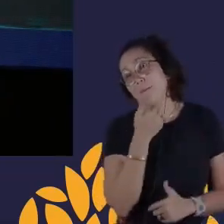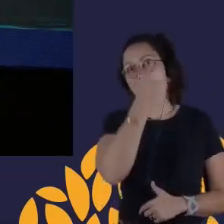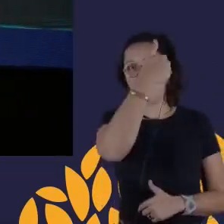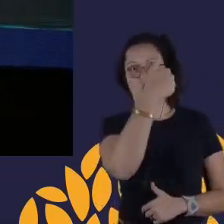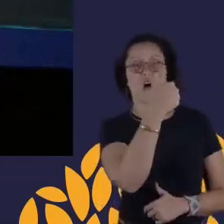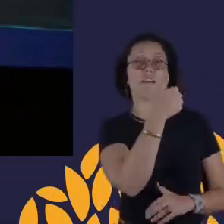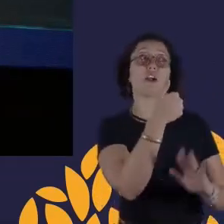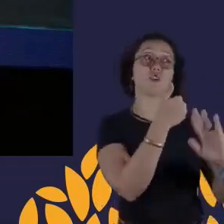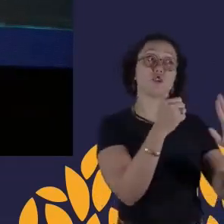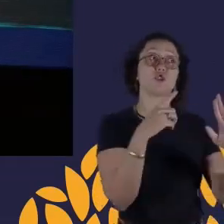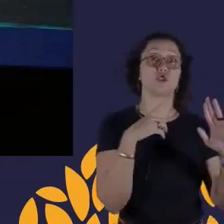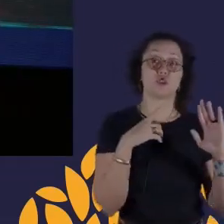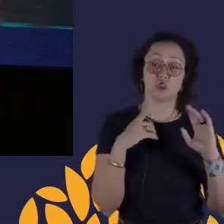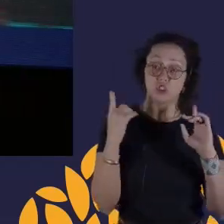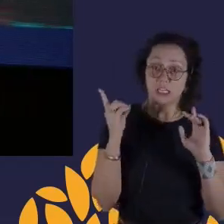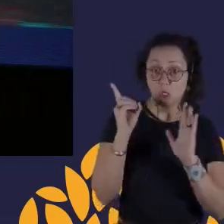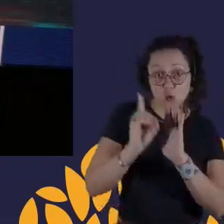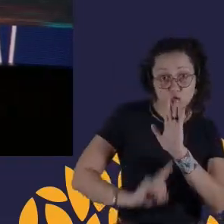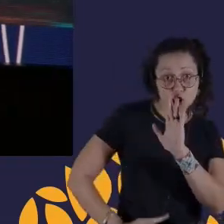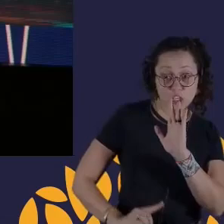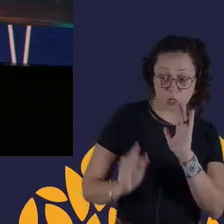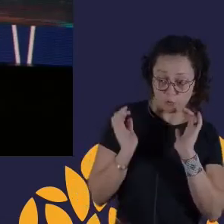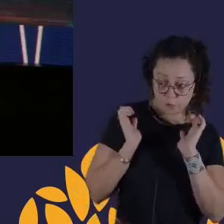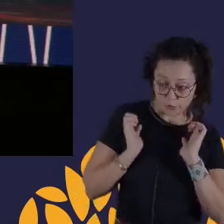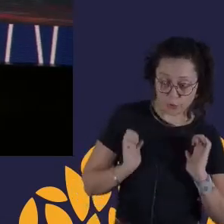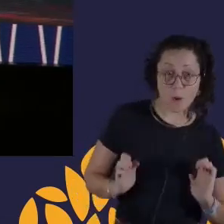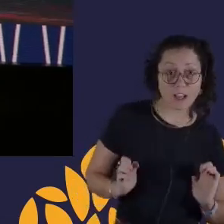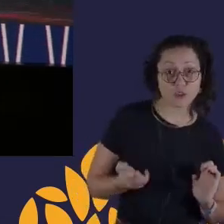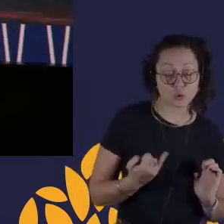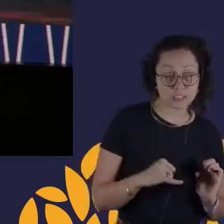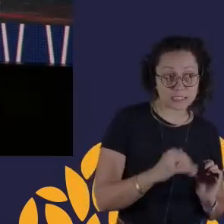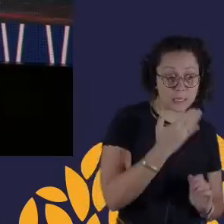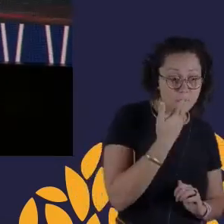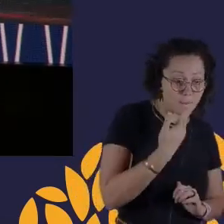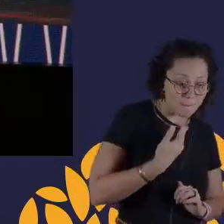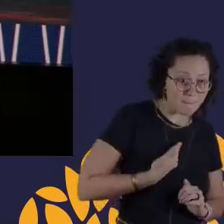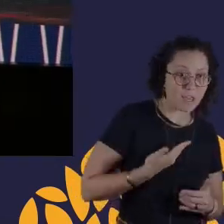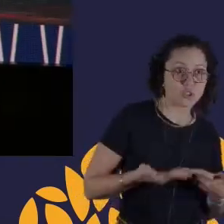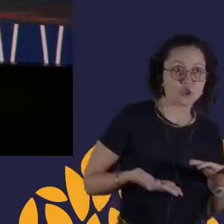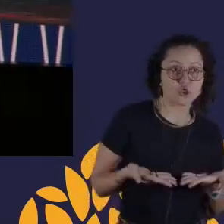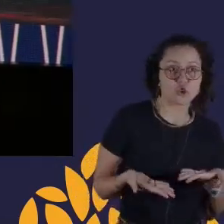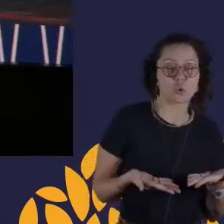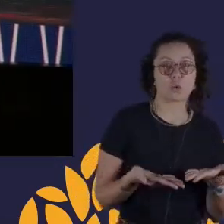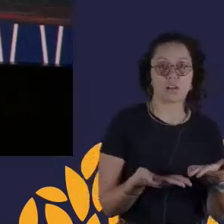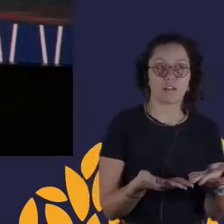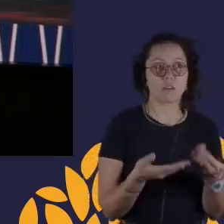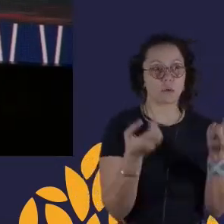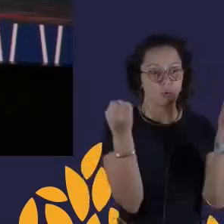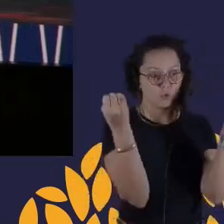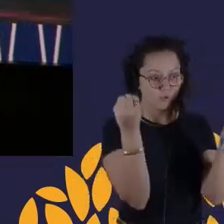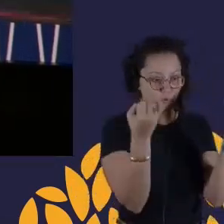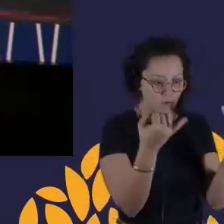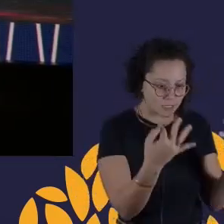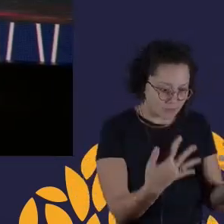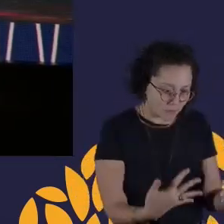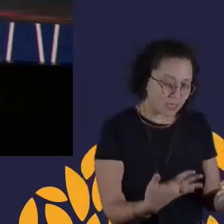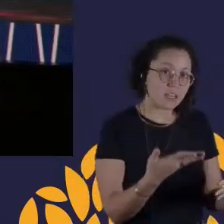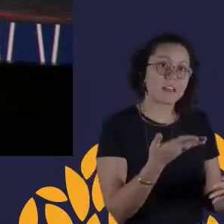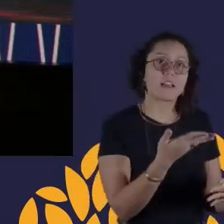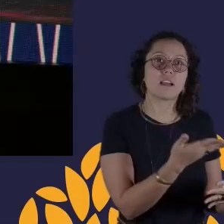de dizer se ele quer, se ele pede tratamento, de explicar para ele que é um